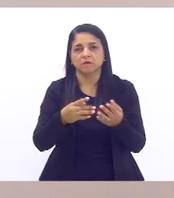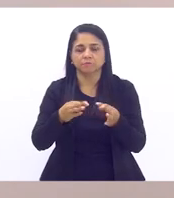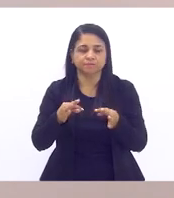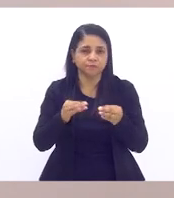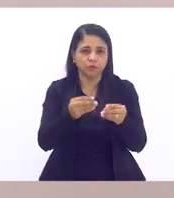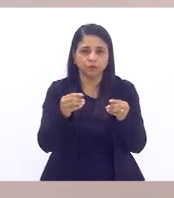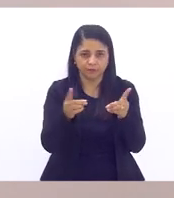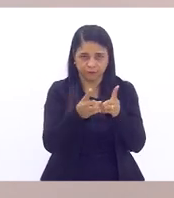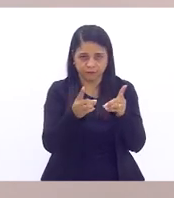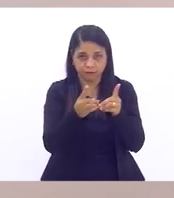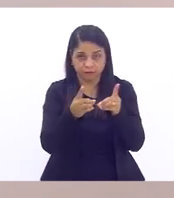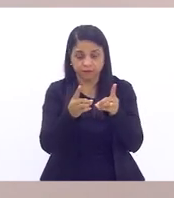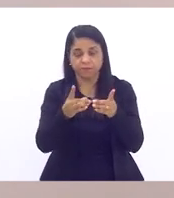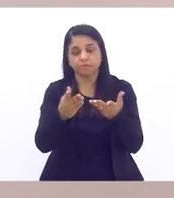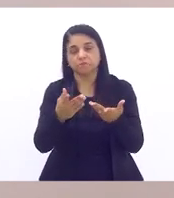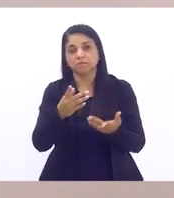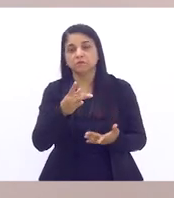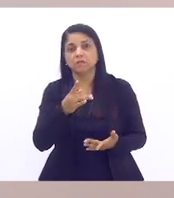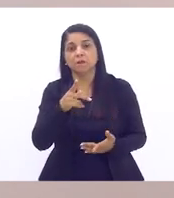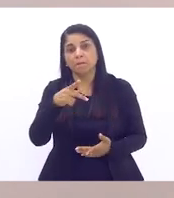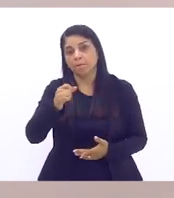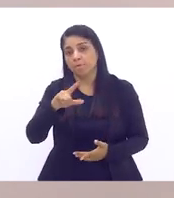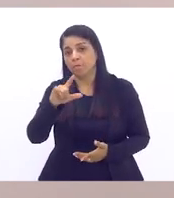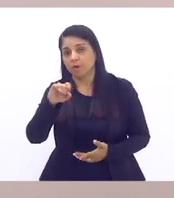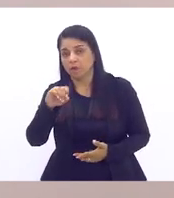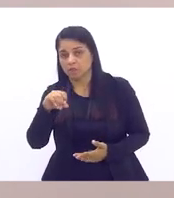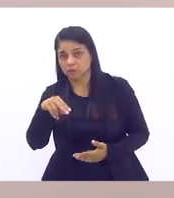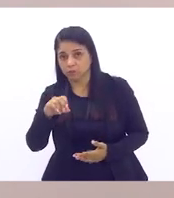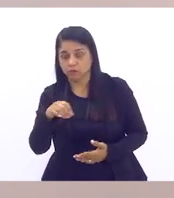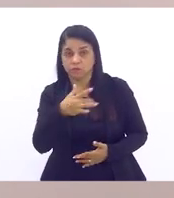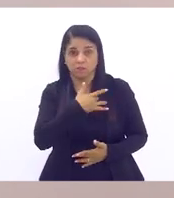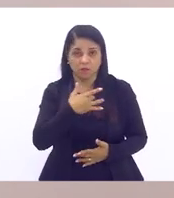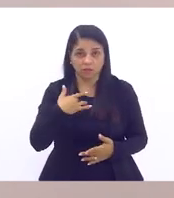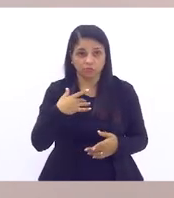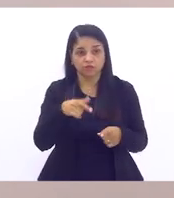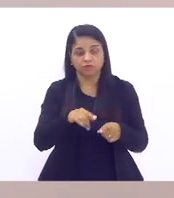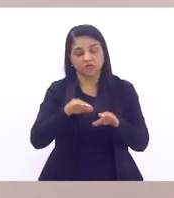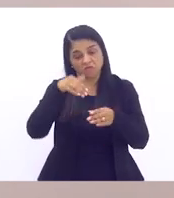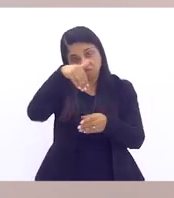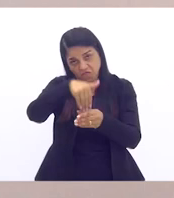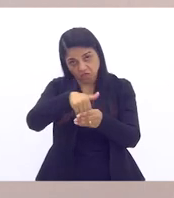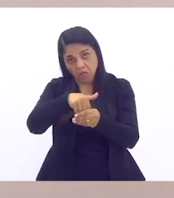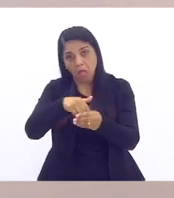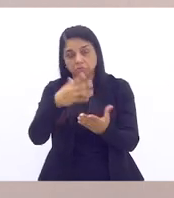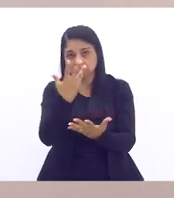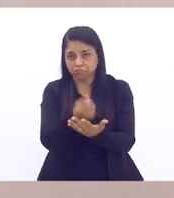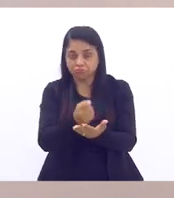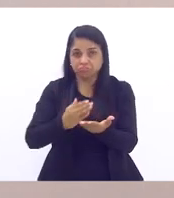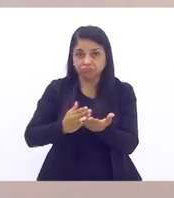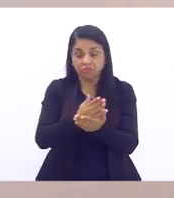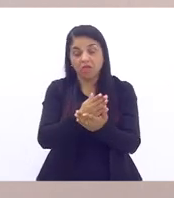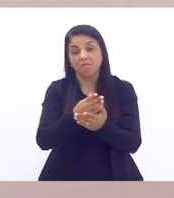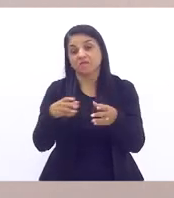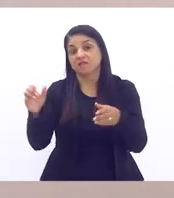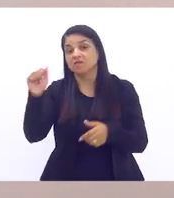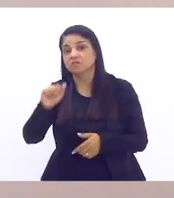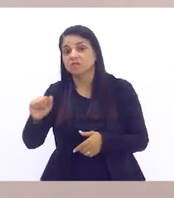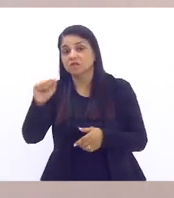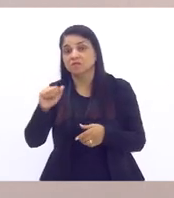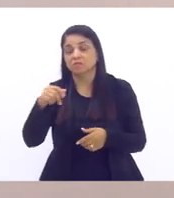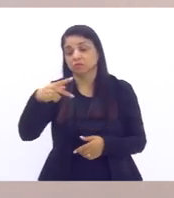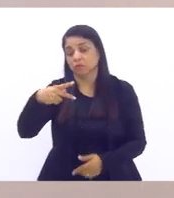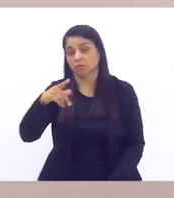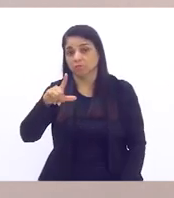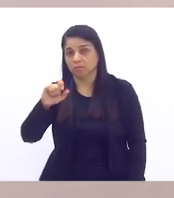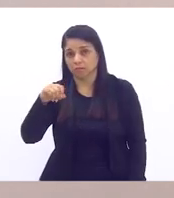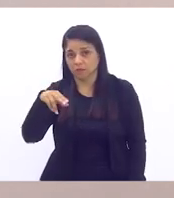do espectro autista ali foi aprovada por unanimidade na casa mas depois Associação de planos de saúde ingressou